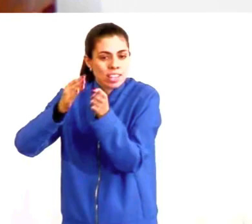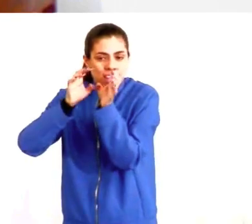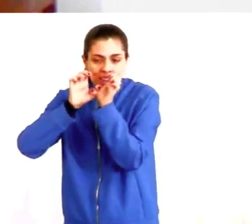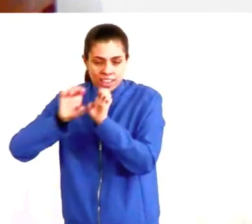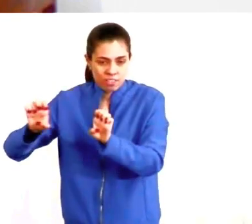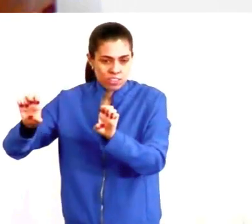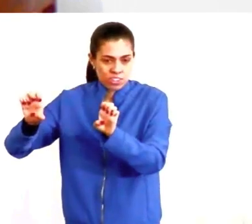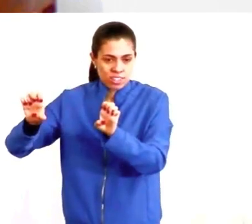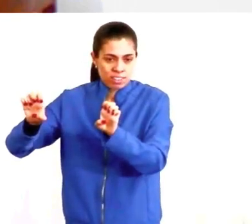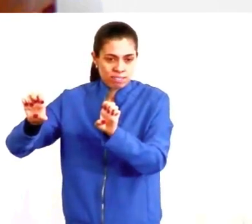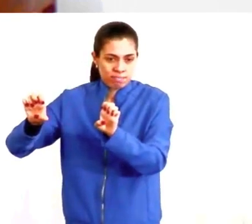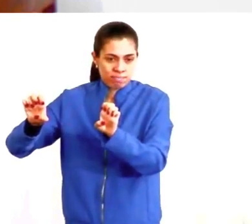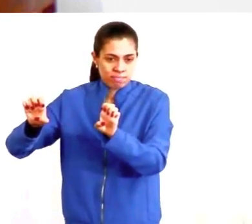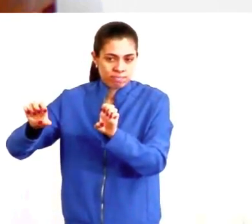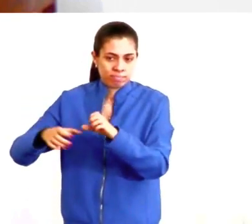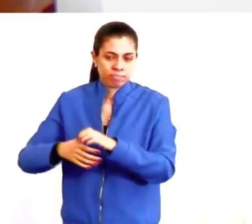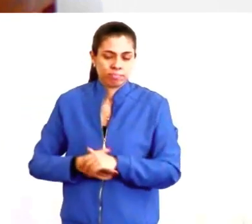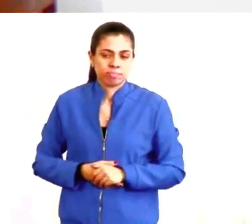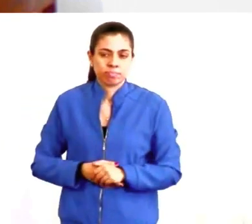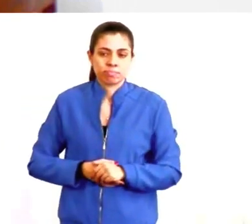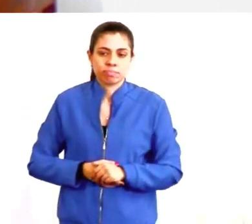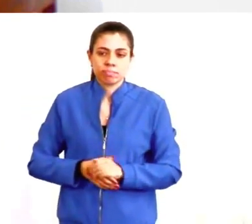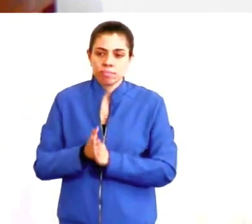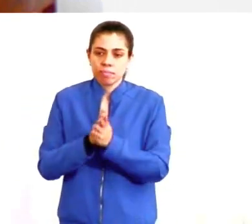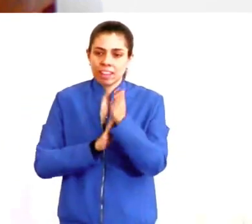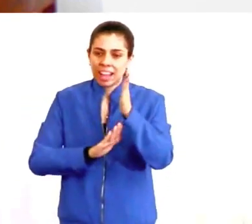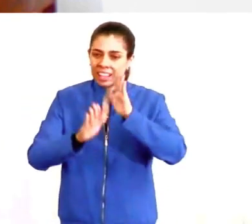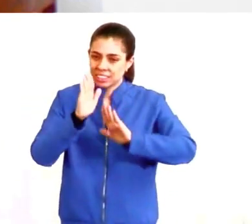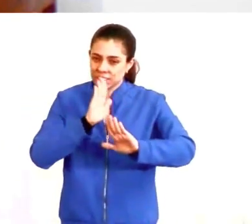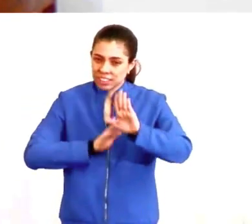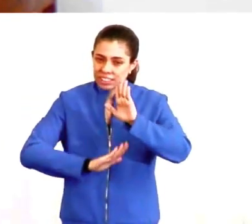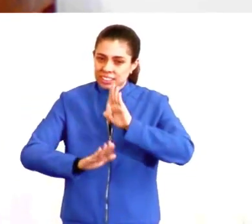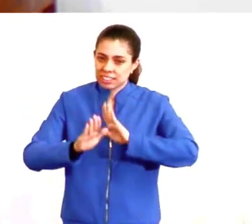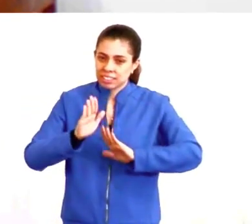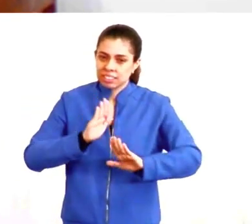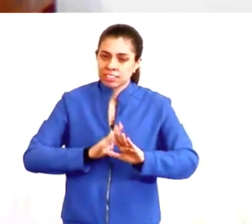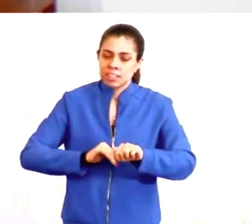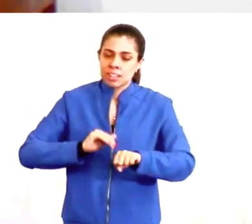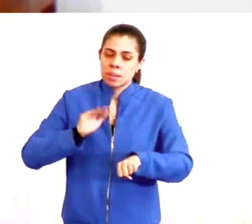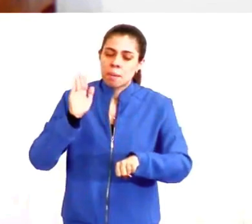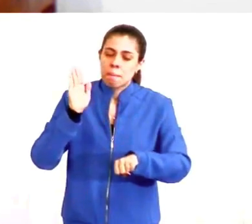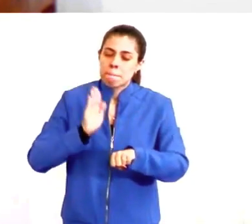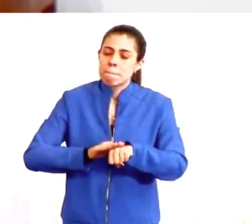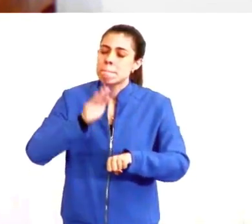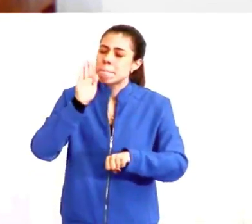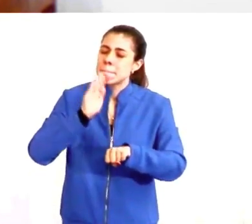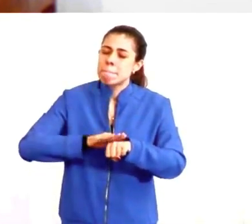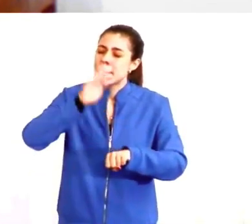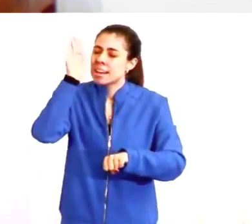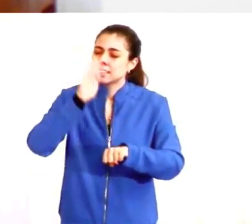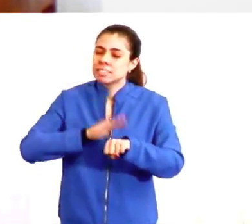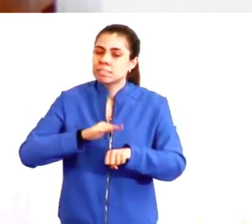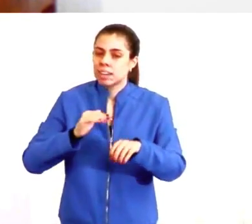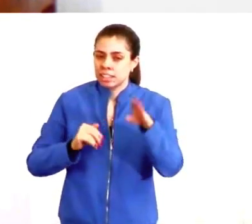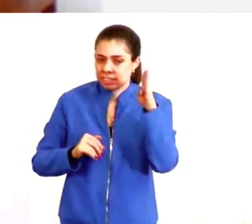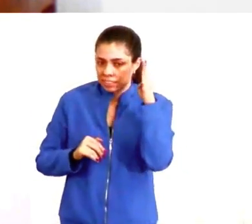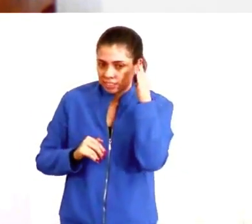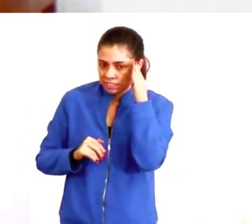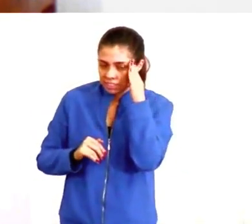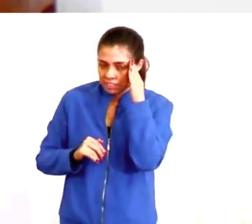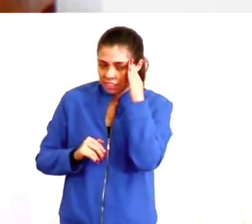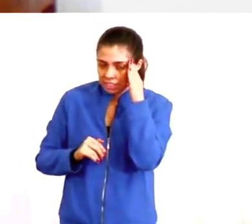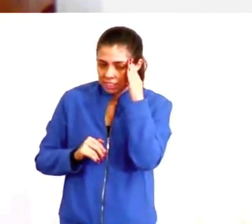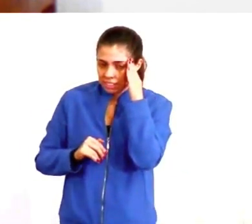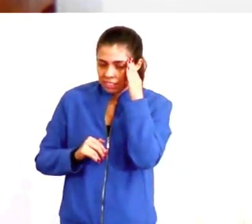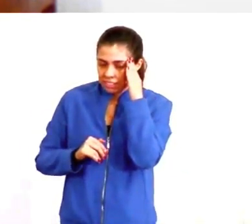mundo, mas pode acreditar, a adoração mais consciente que nós conseguimos compreender nas Escrituras é a adoração